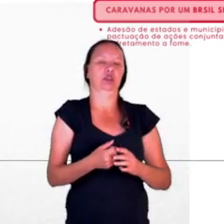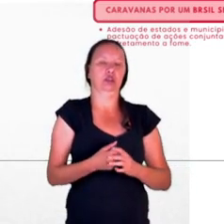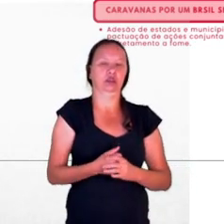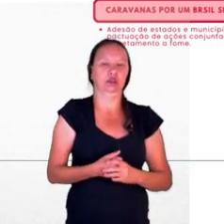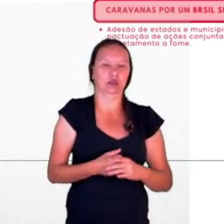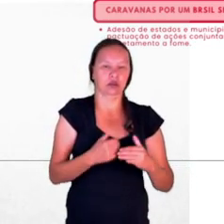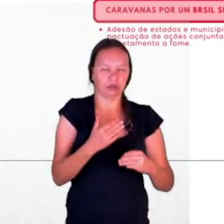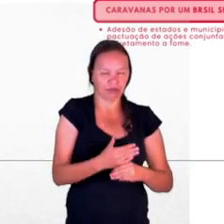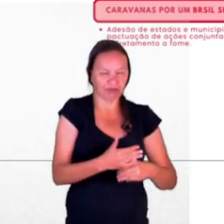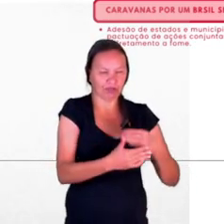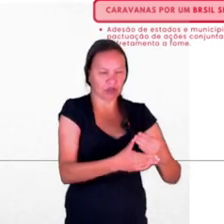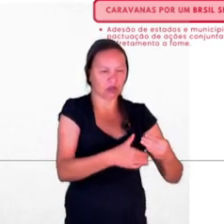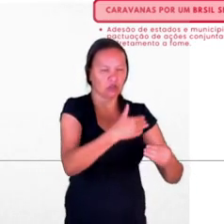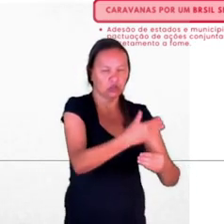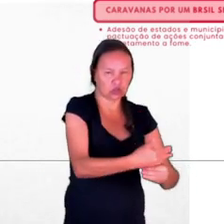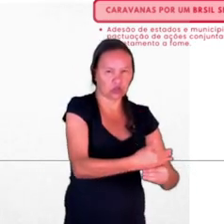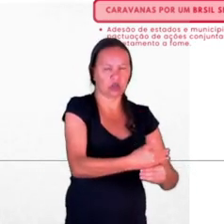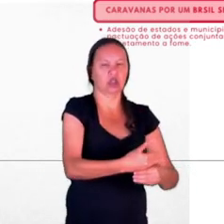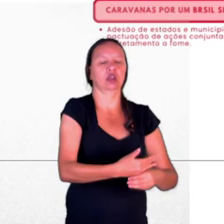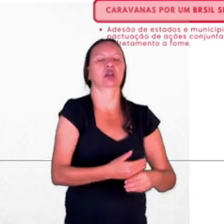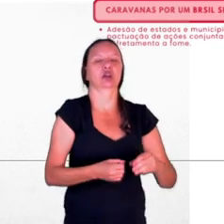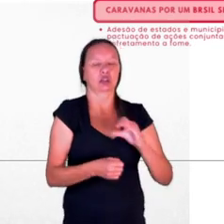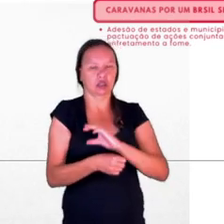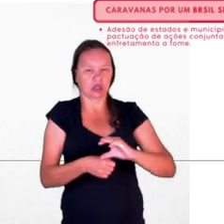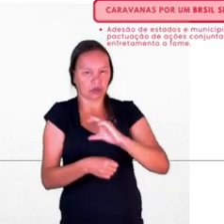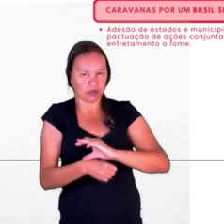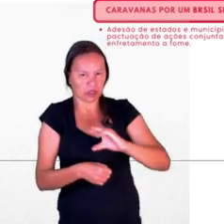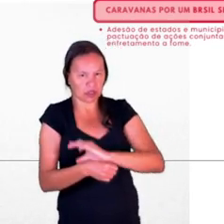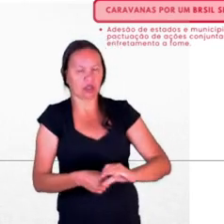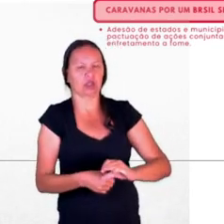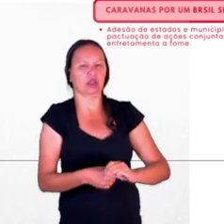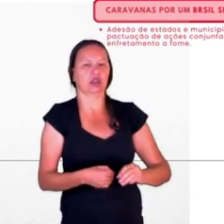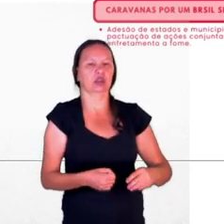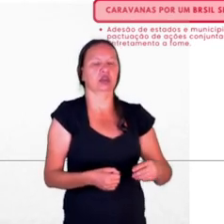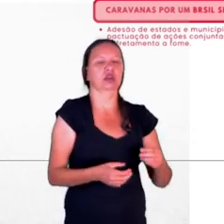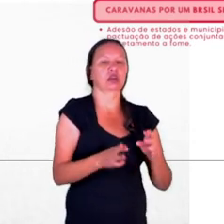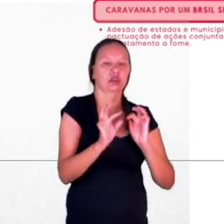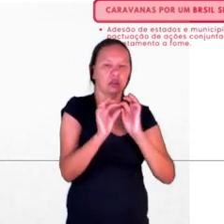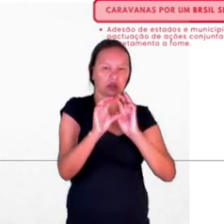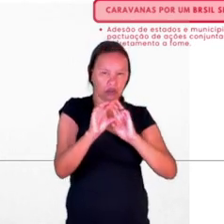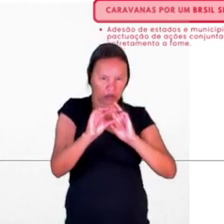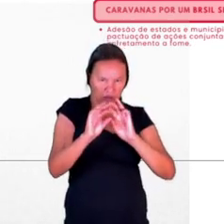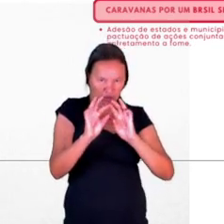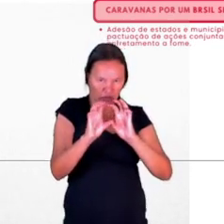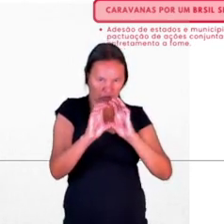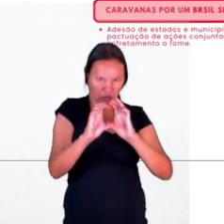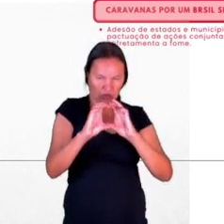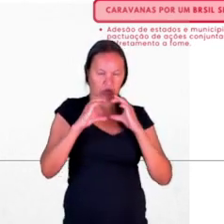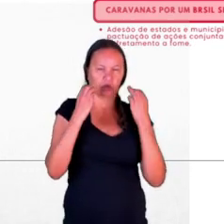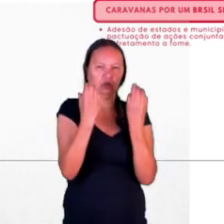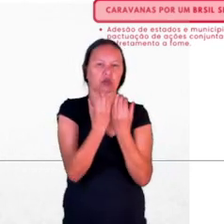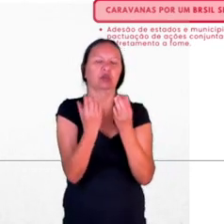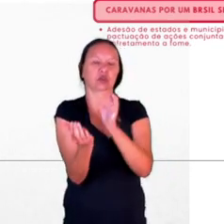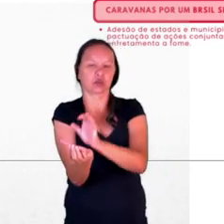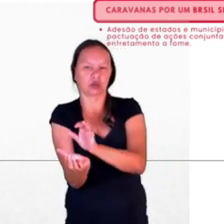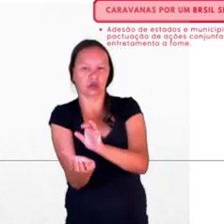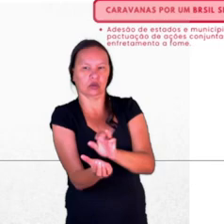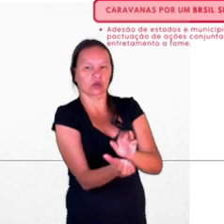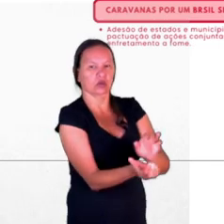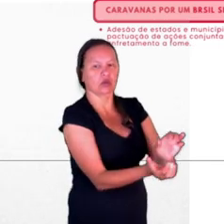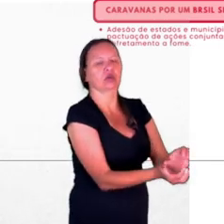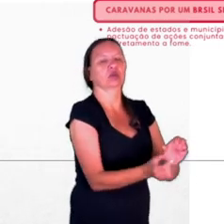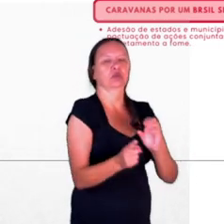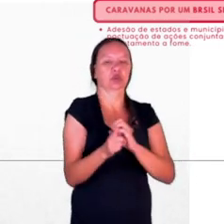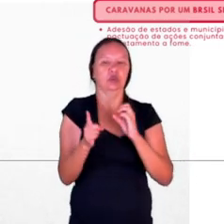a essas ações Assim como as de capacitação dirigidas a grupos comunidades eh e e outras organizações dessas experiências